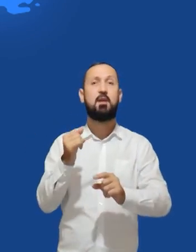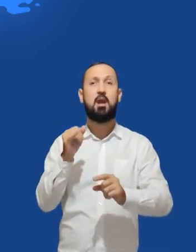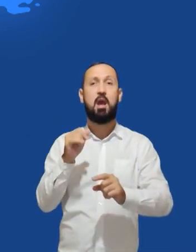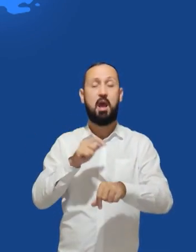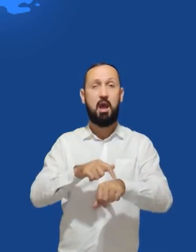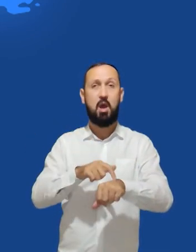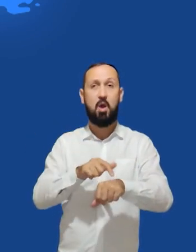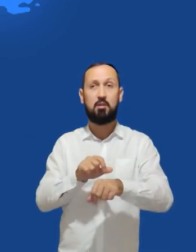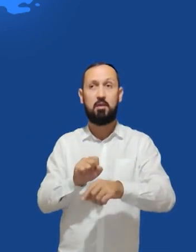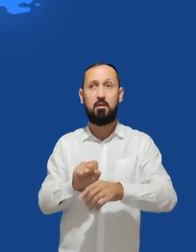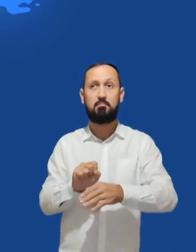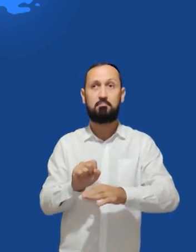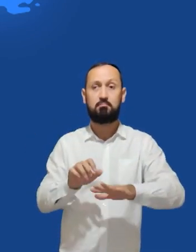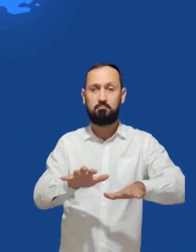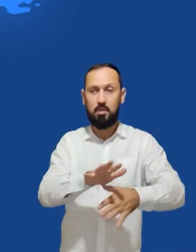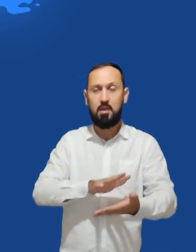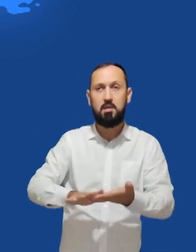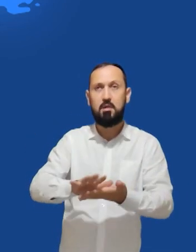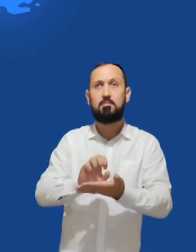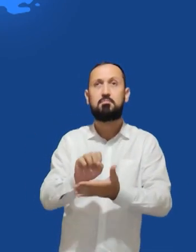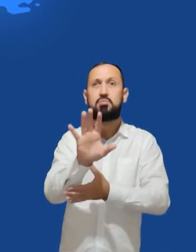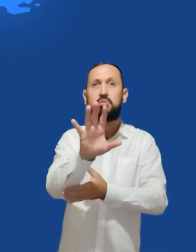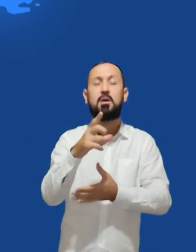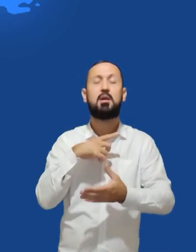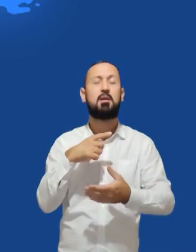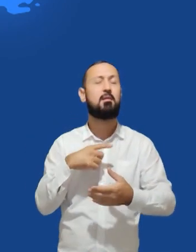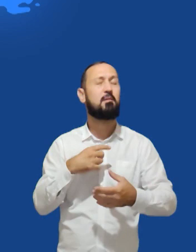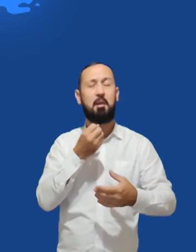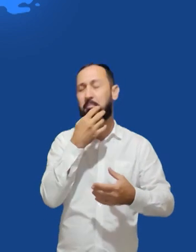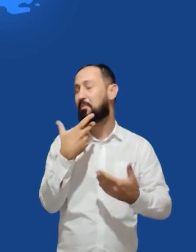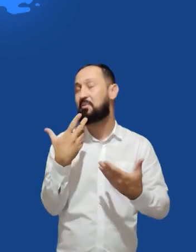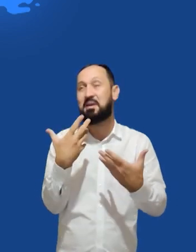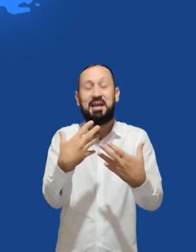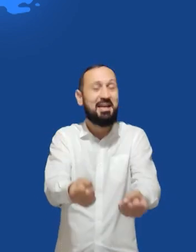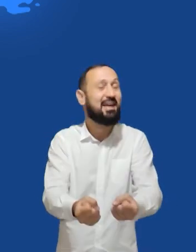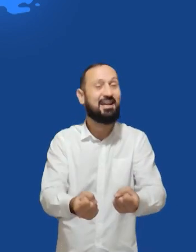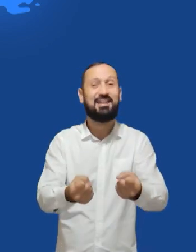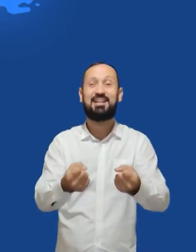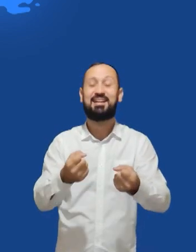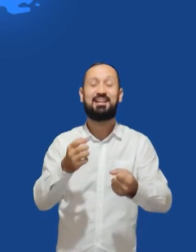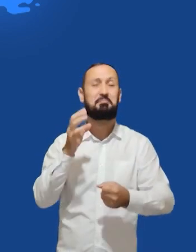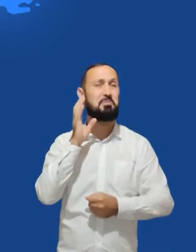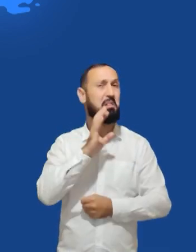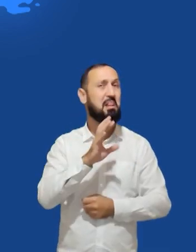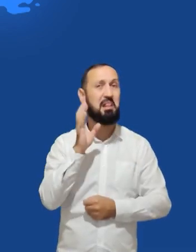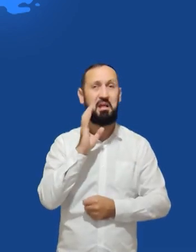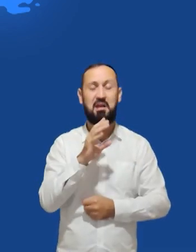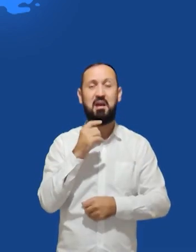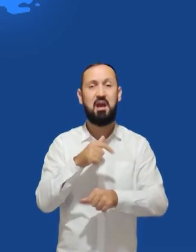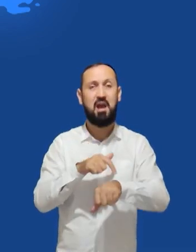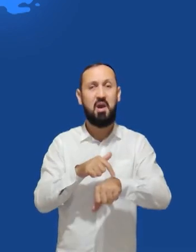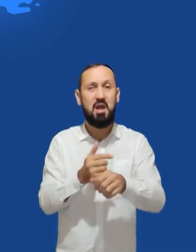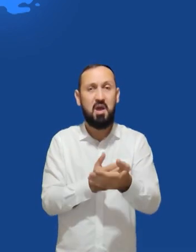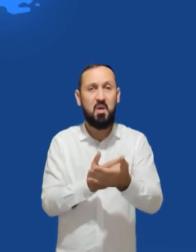chamativa, ela é poderosa, ela é potente a hora que ela aparece. O muro é uma delícia, o muro te cansa, é uma entrega muito grande,